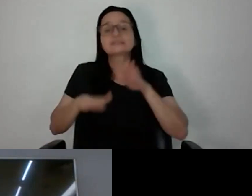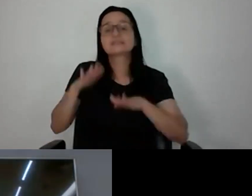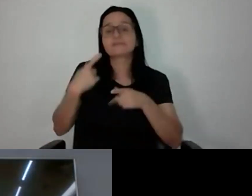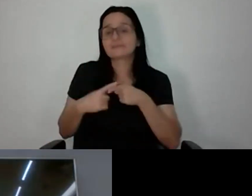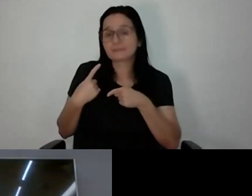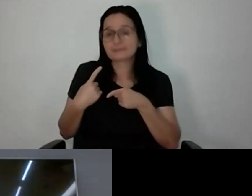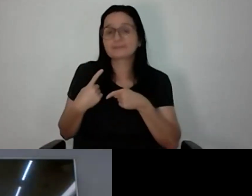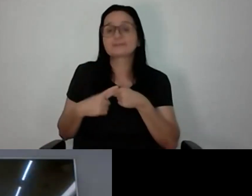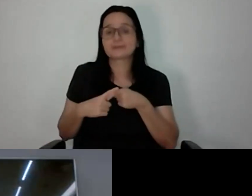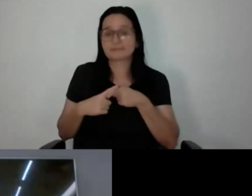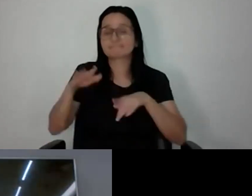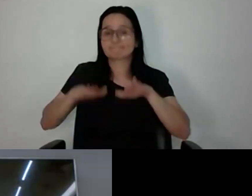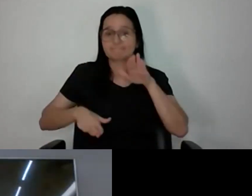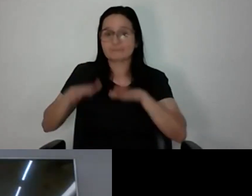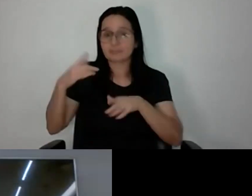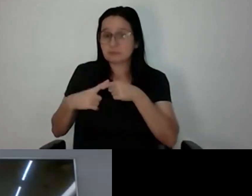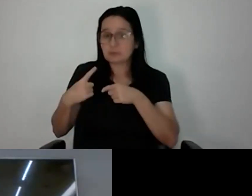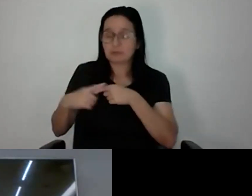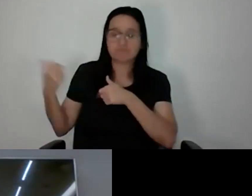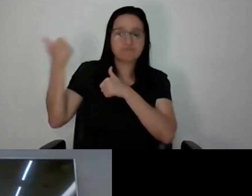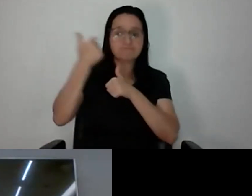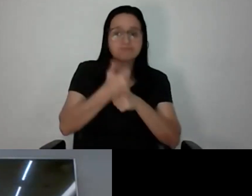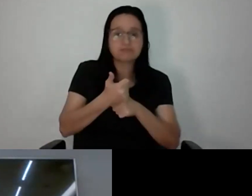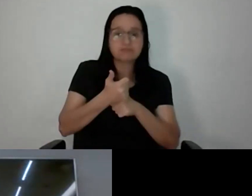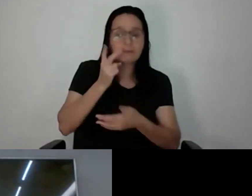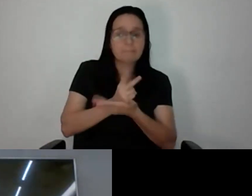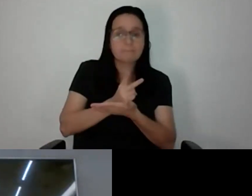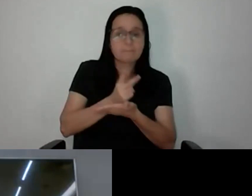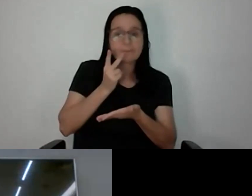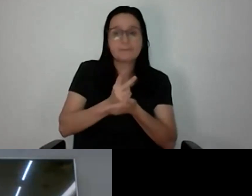que vai substituir as tarefas repetitivas, vai substituir as tarefas que